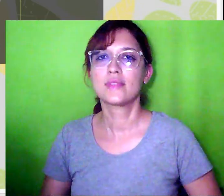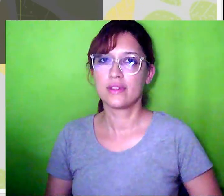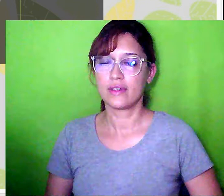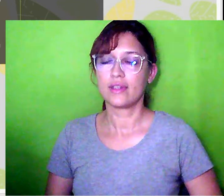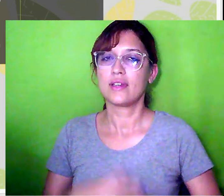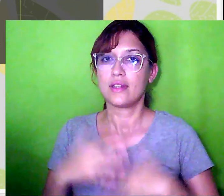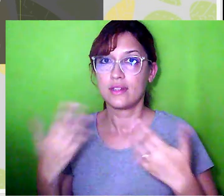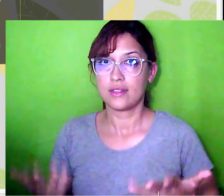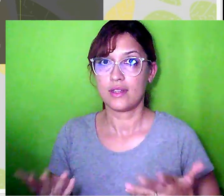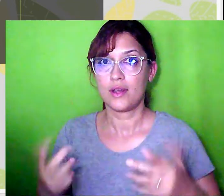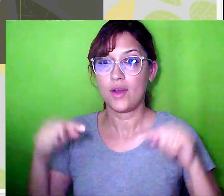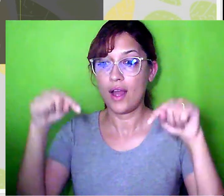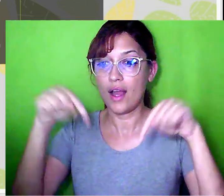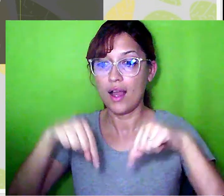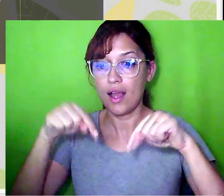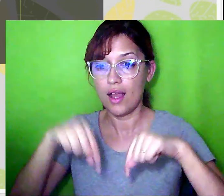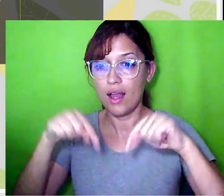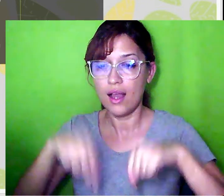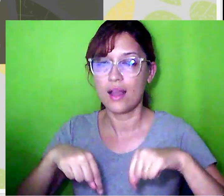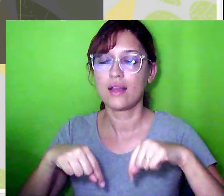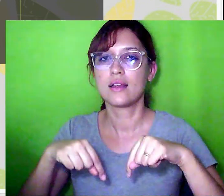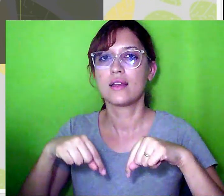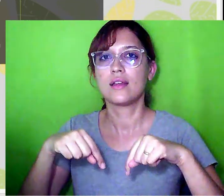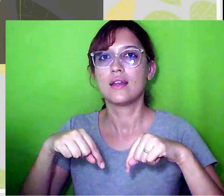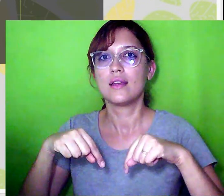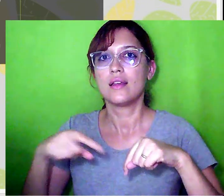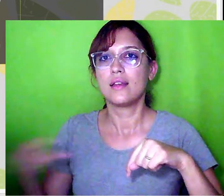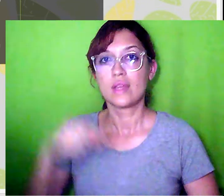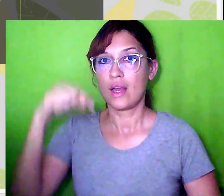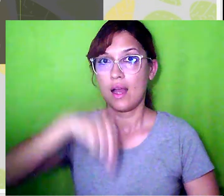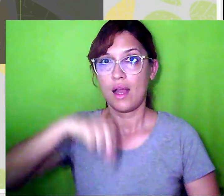quando Portugal chegou ao Brasil.